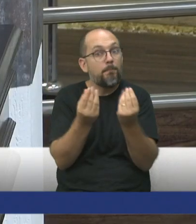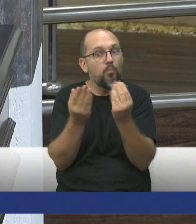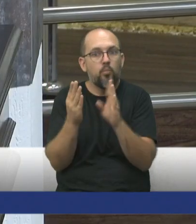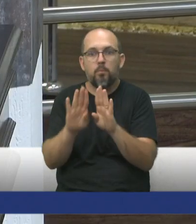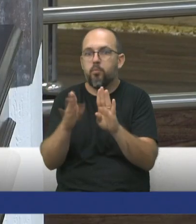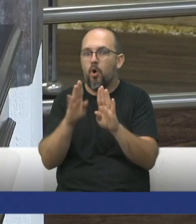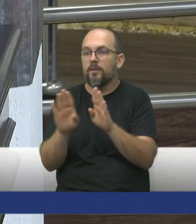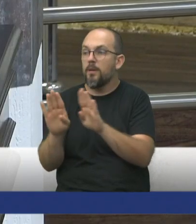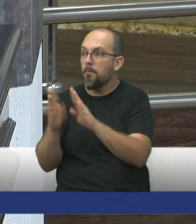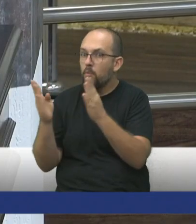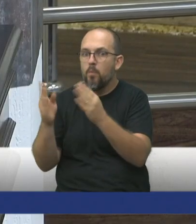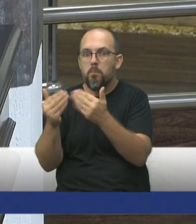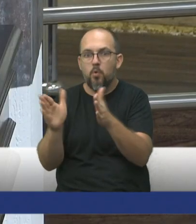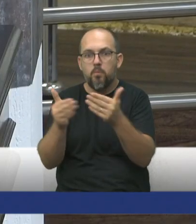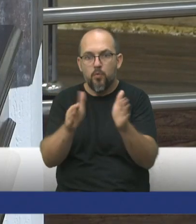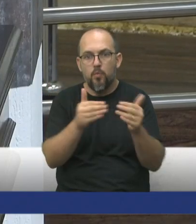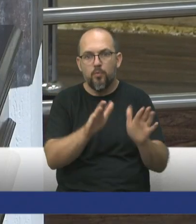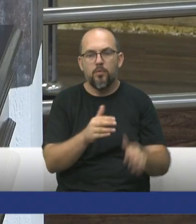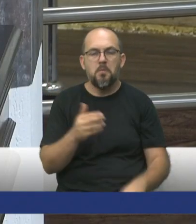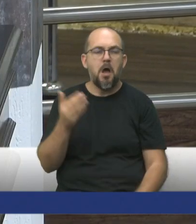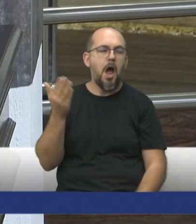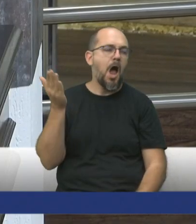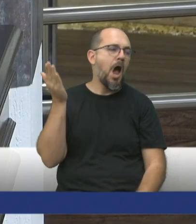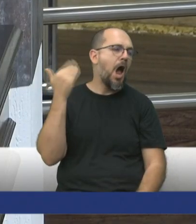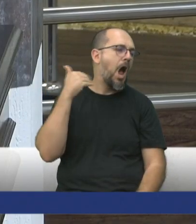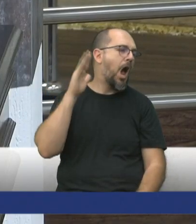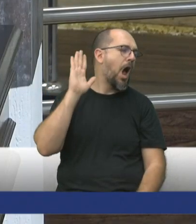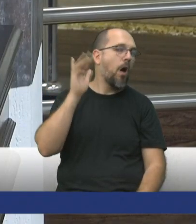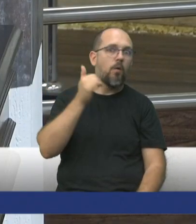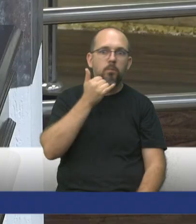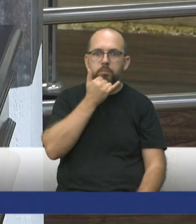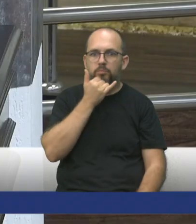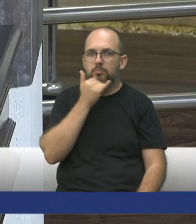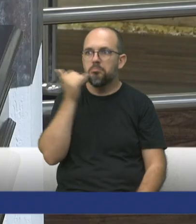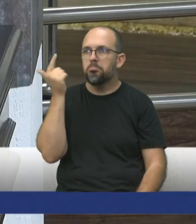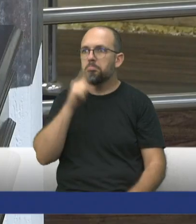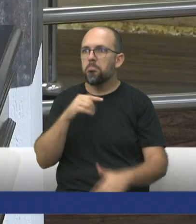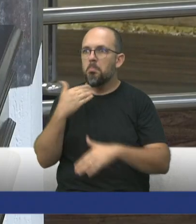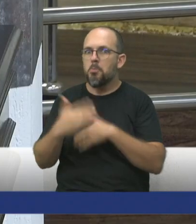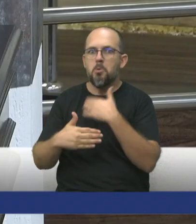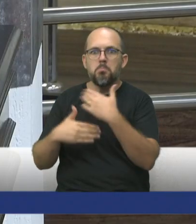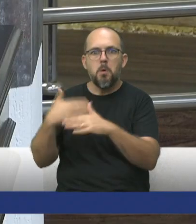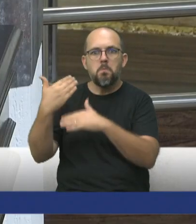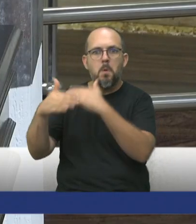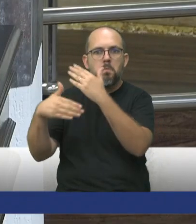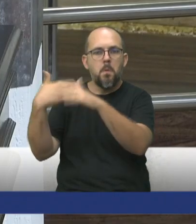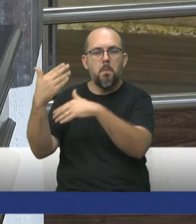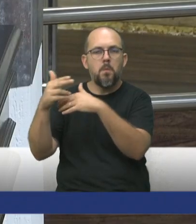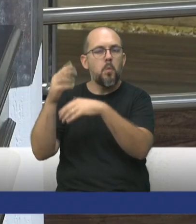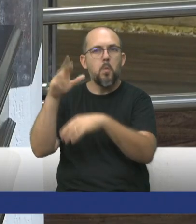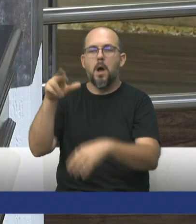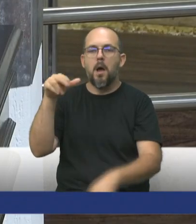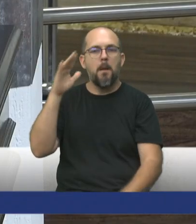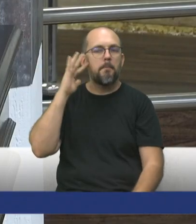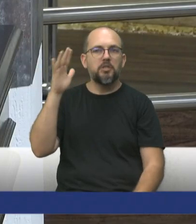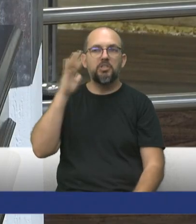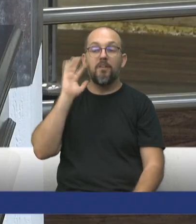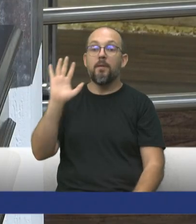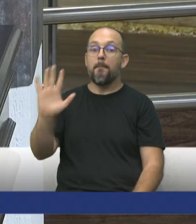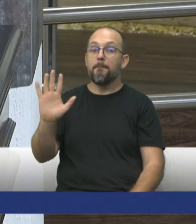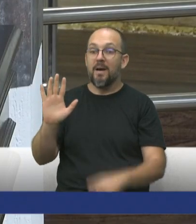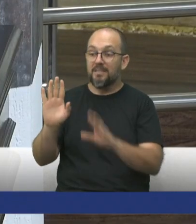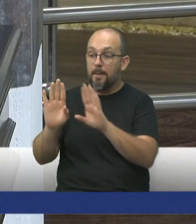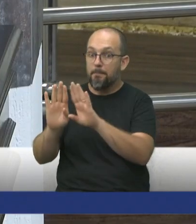muitas. Onde eu jamais pensei chegar. Jamais. Mas todas elas